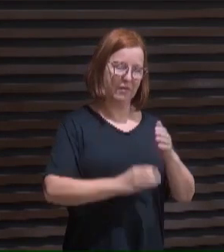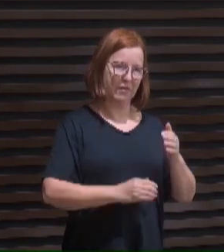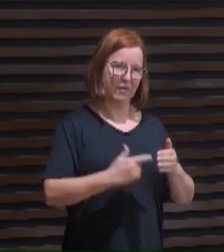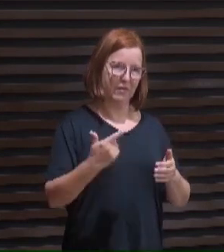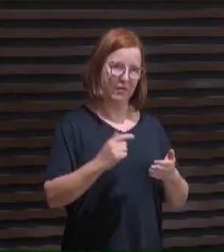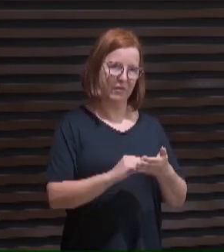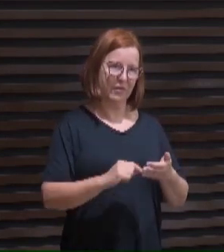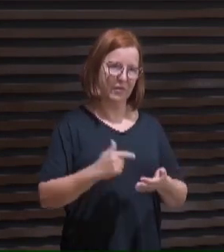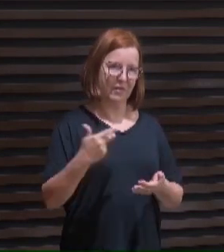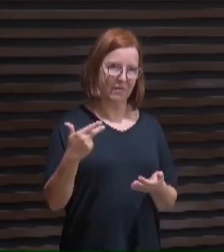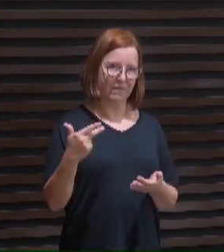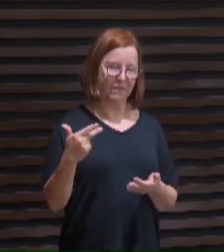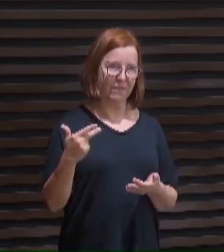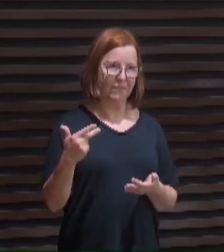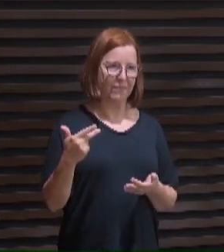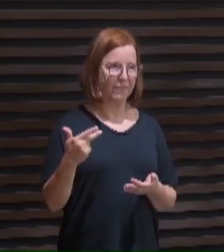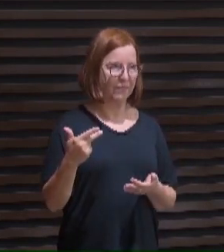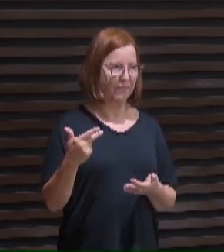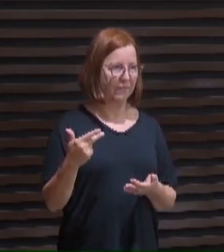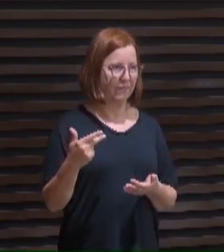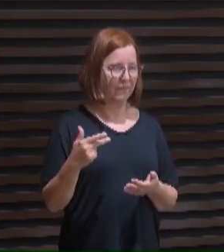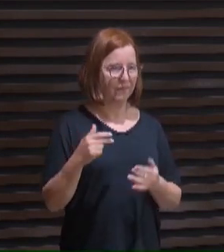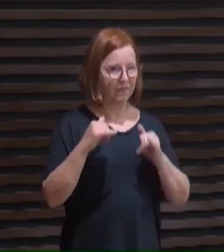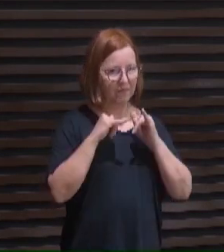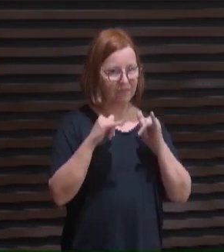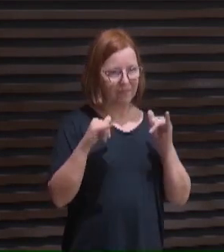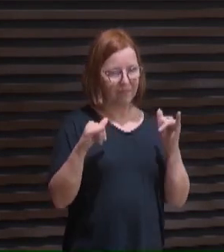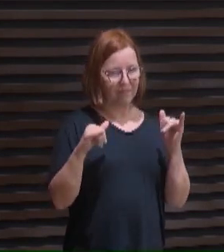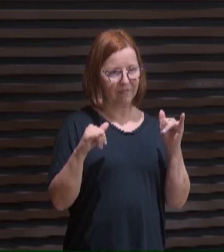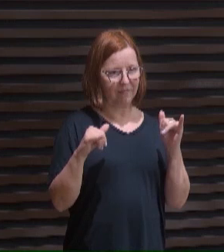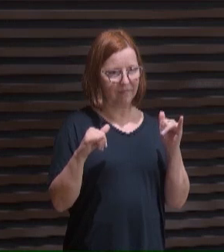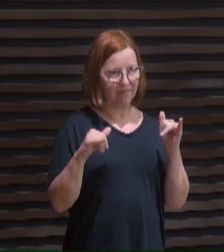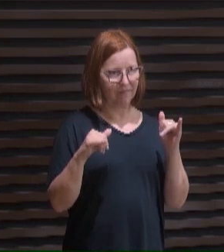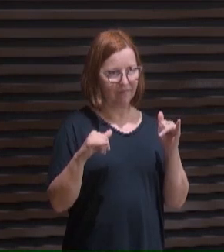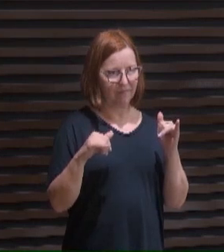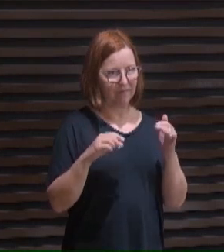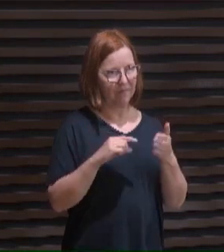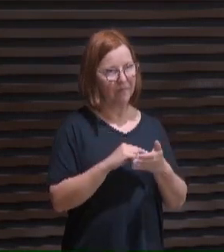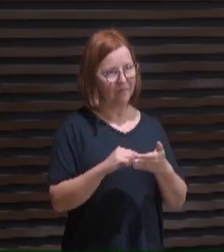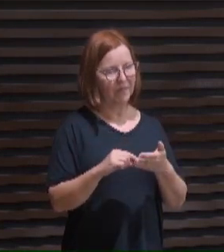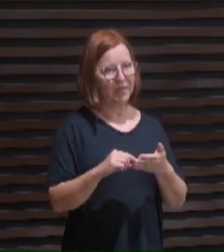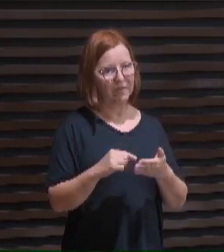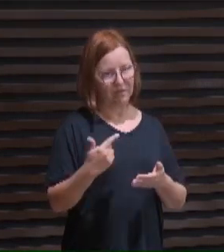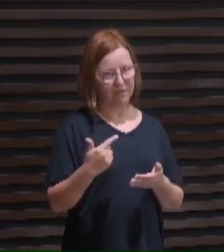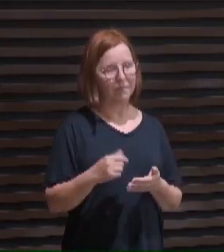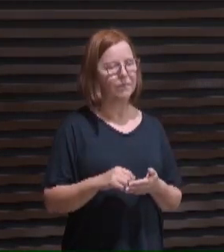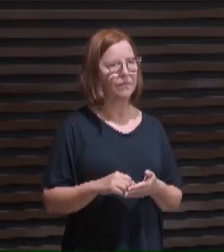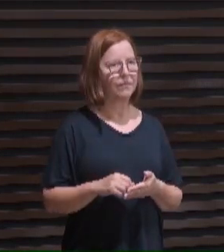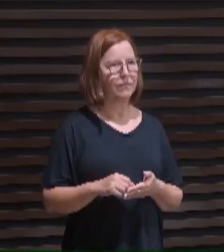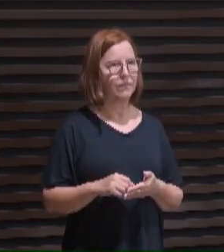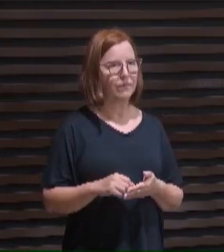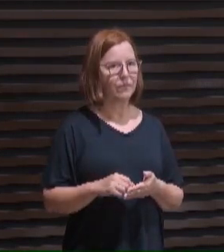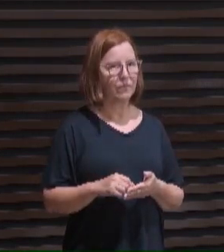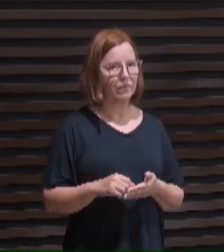versículo 3, ele diz assim, vamos ler o verso 2 também. Ele diz assim, os reis